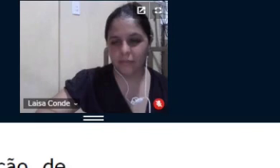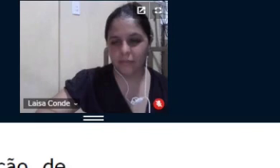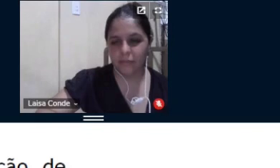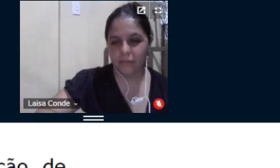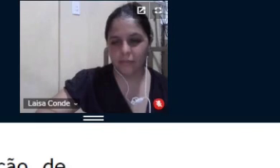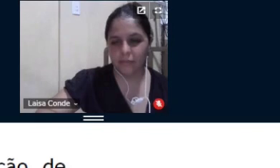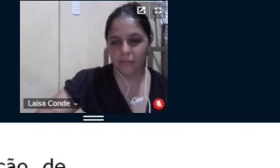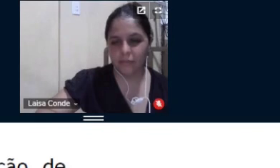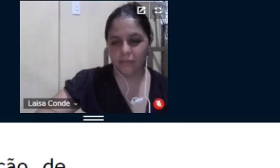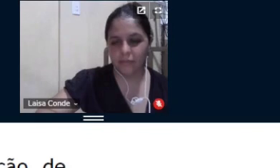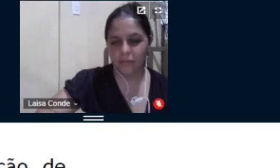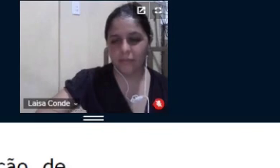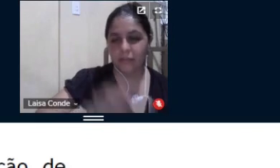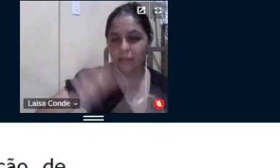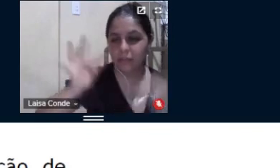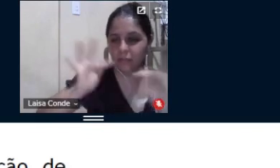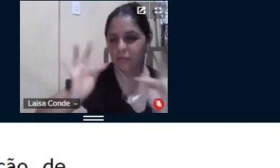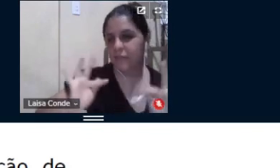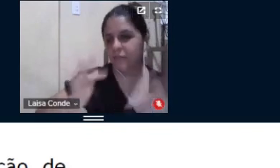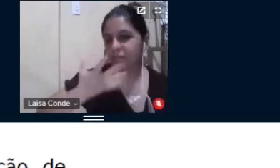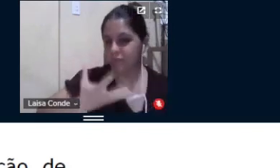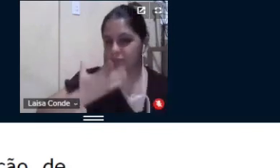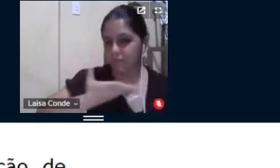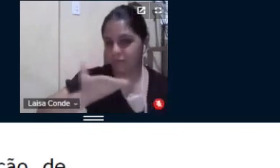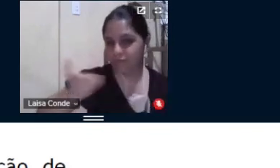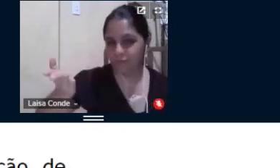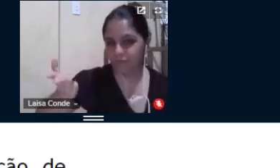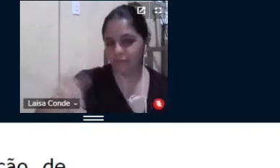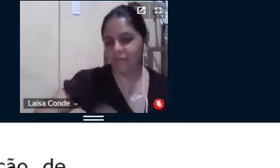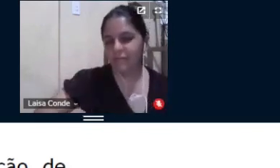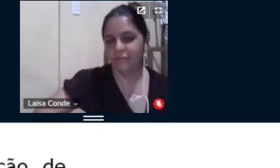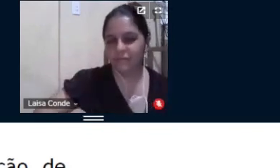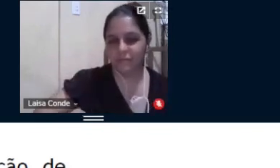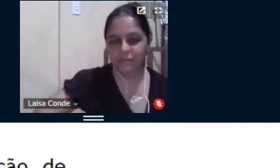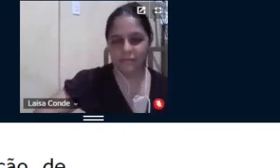Feliz Natal para vocês.